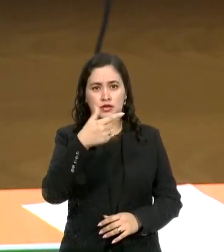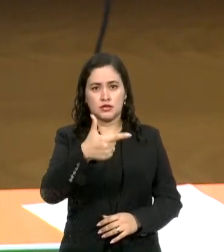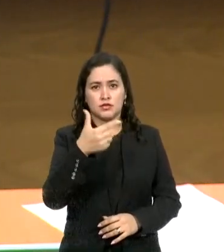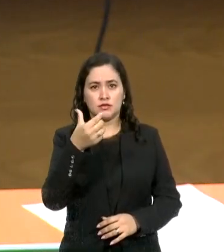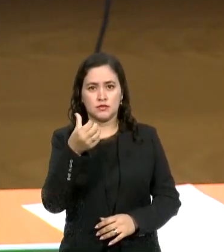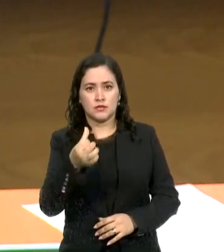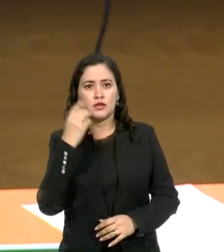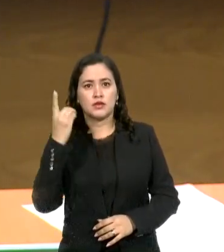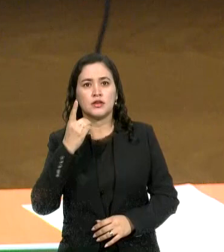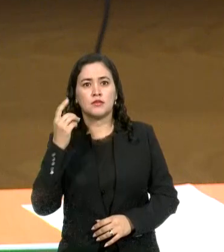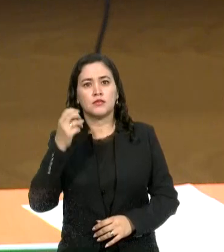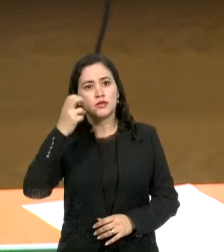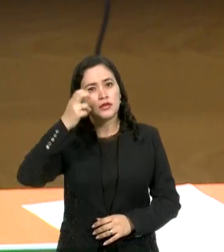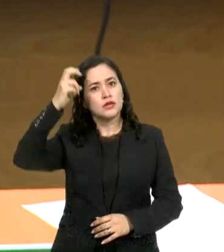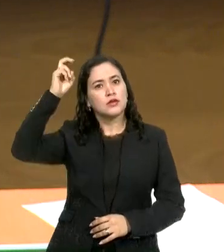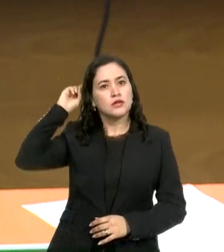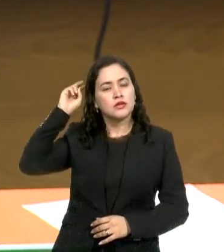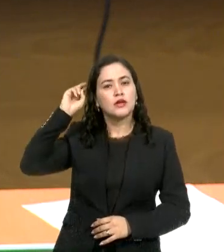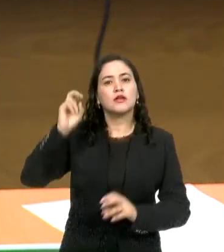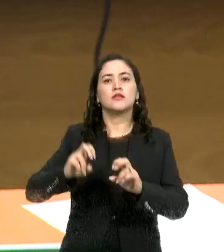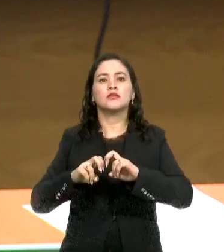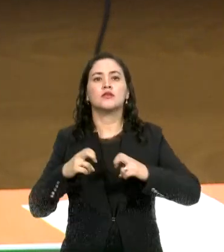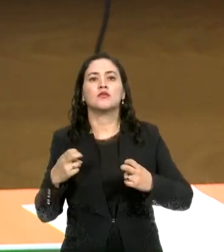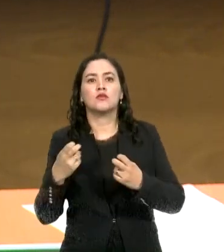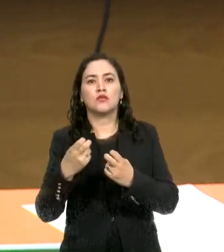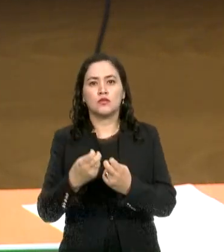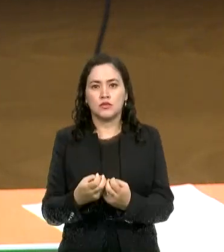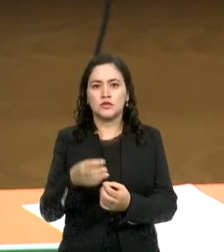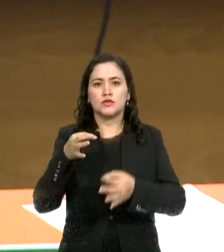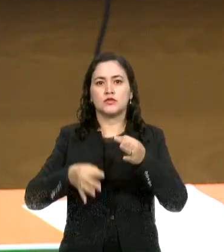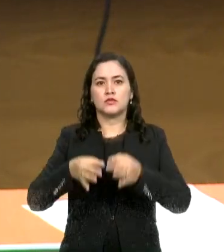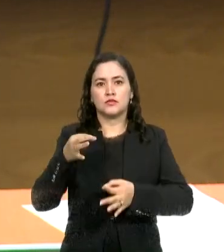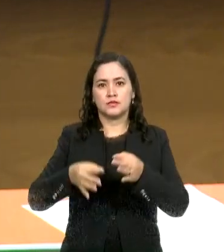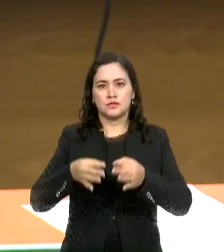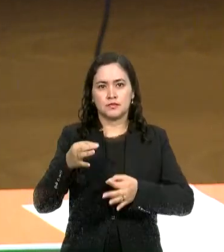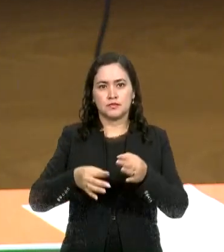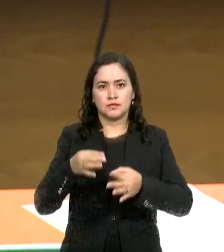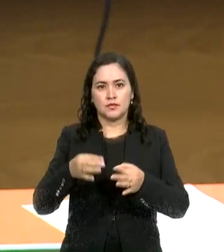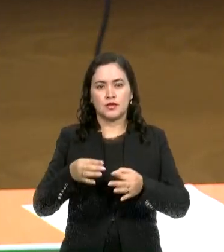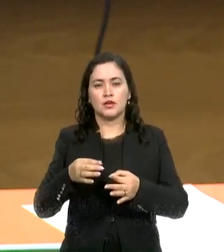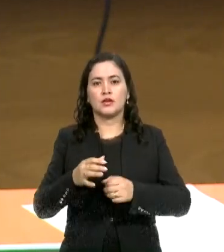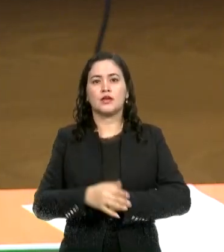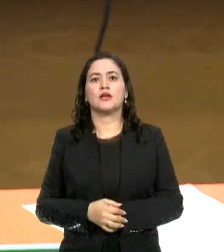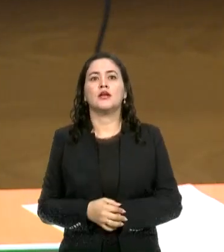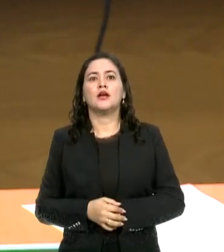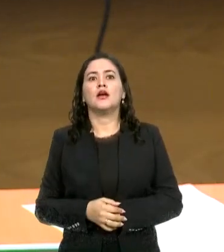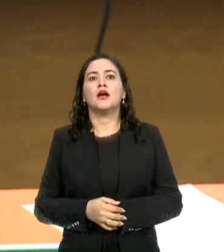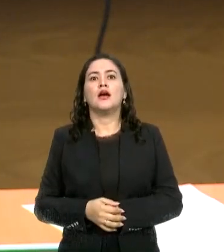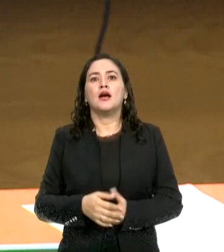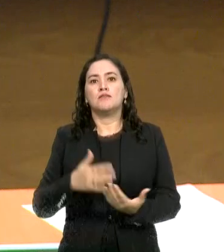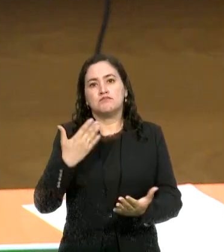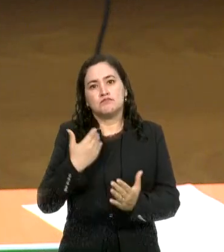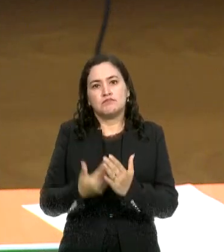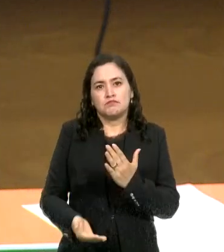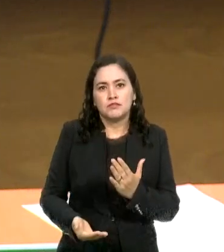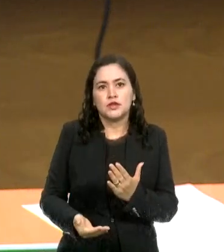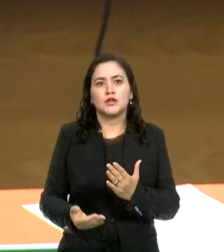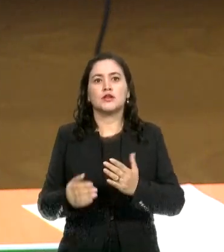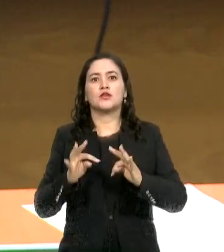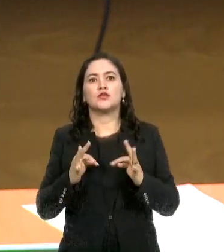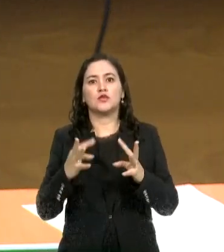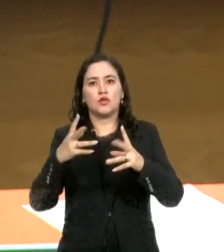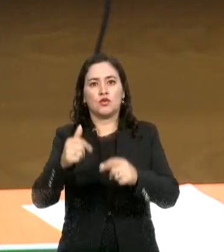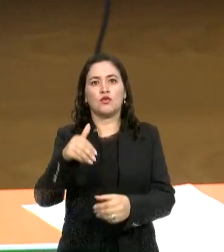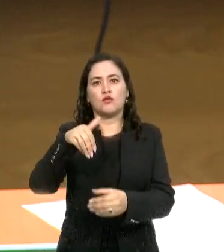238, deputado Duarte Júnior. 576, Ciro Neto. 055, Ciro Neto. 096, Wendel Lages.